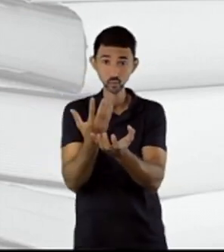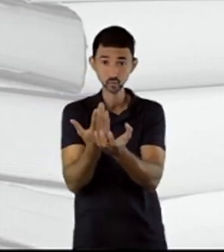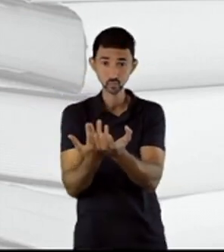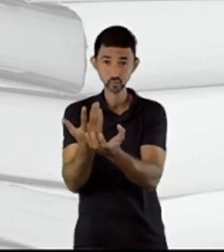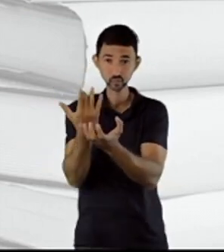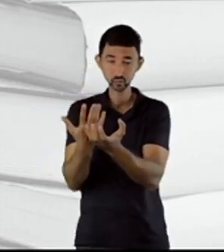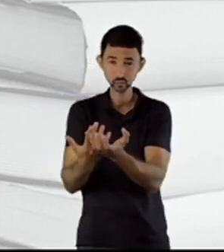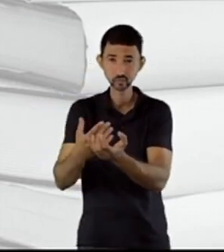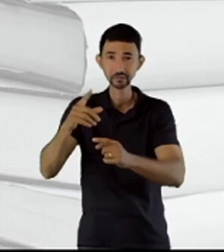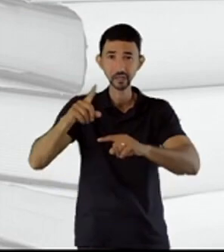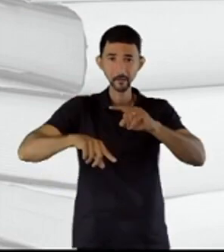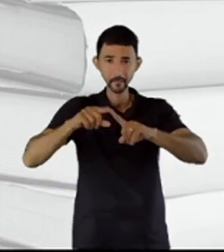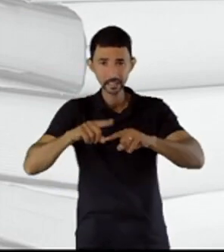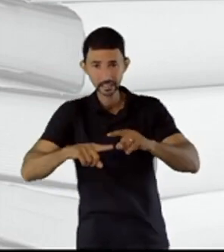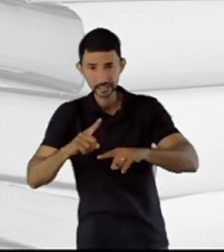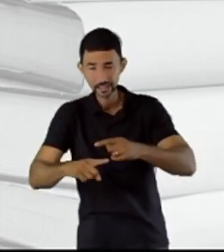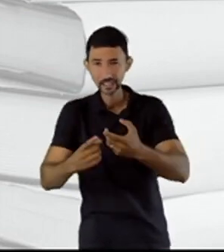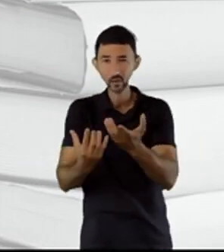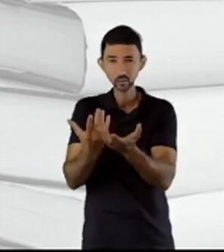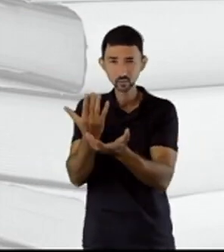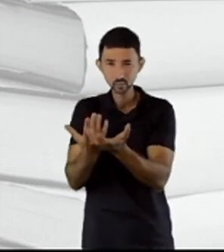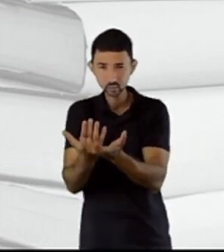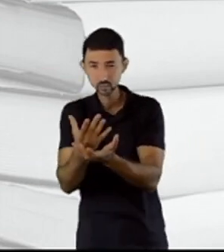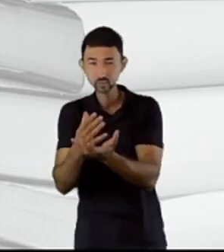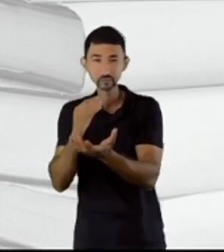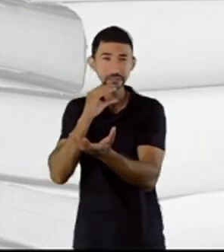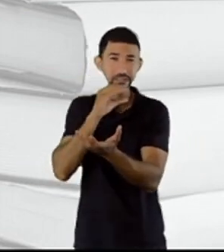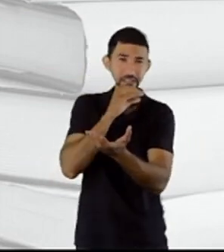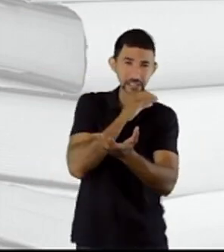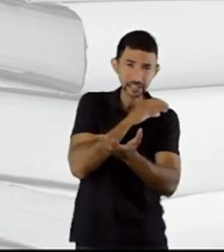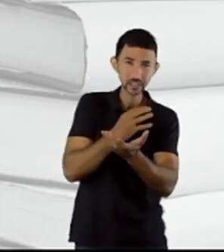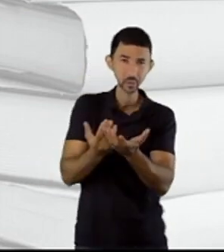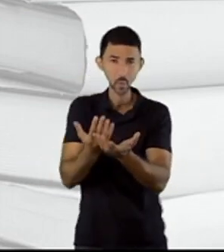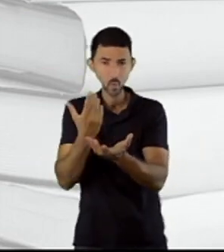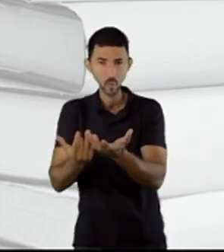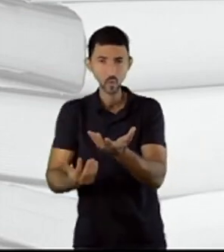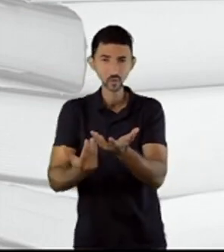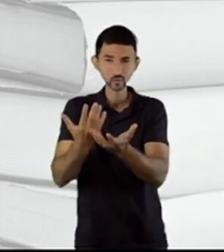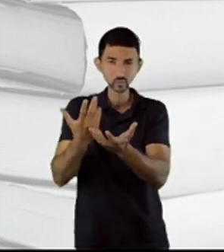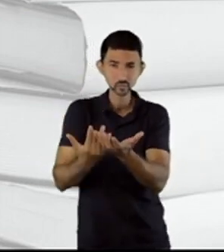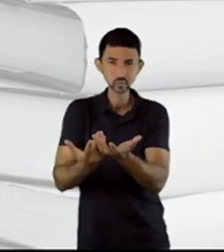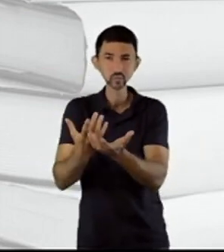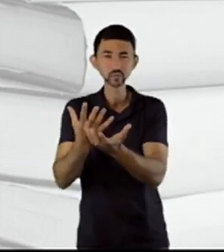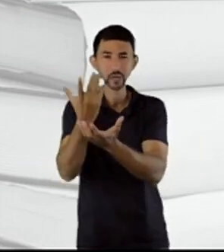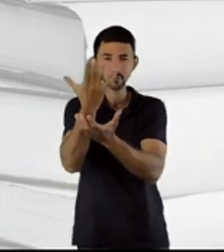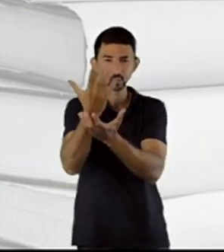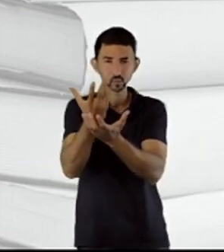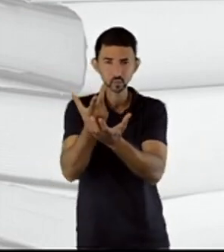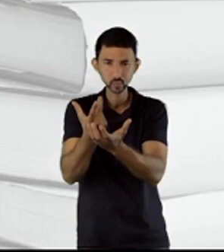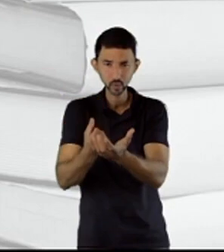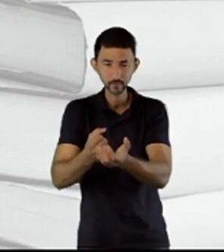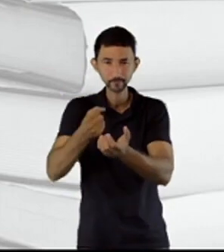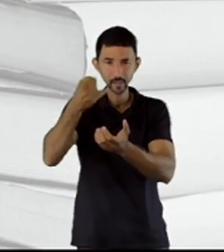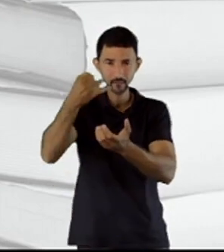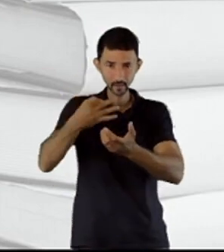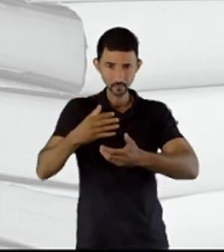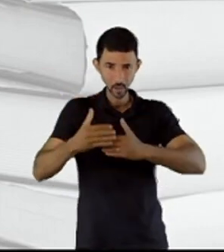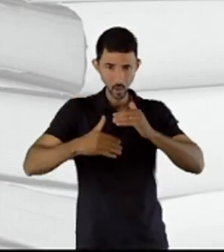Com materiais extremamente quentes, né? Derretidos, que nós vamos falar um pouquinho a